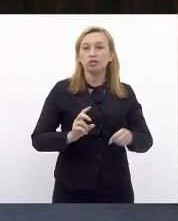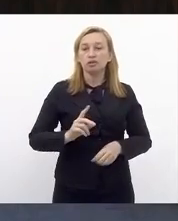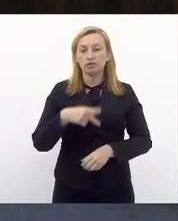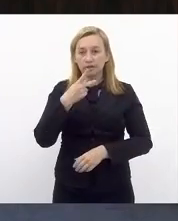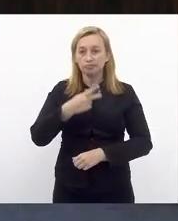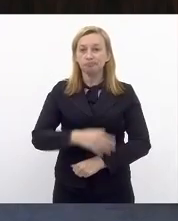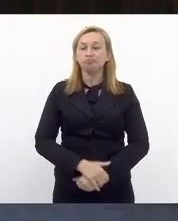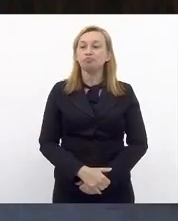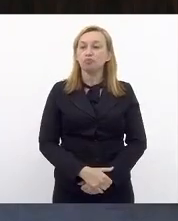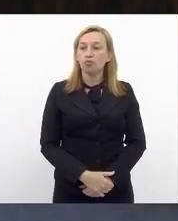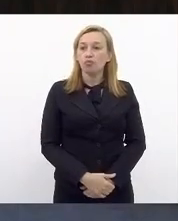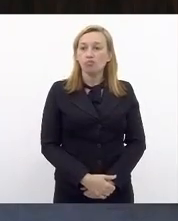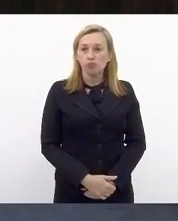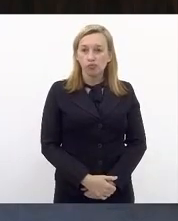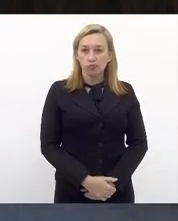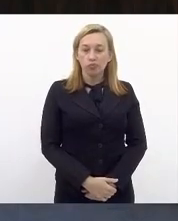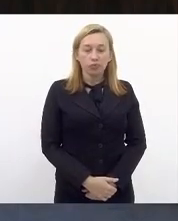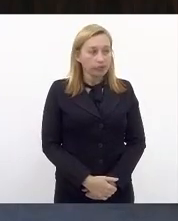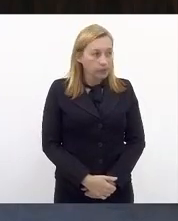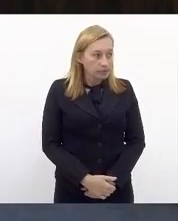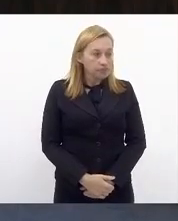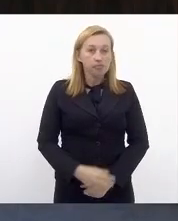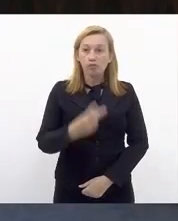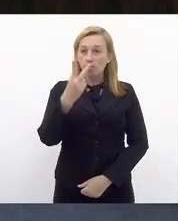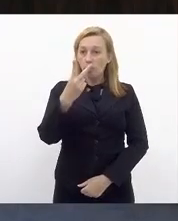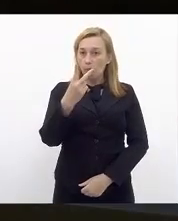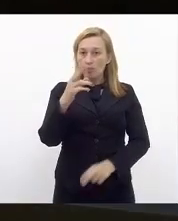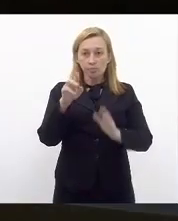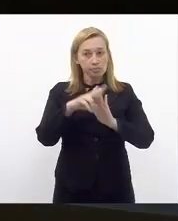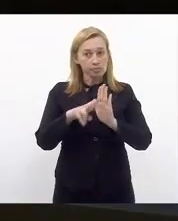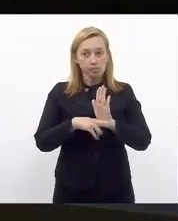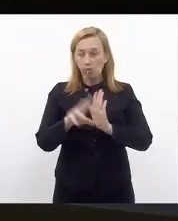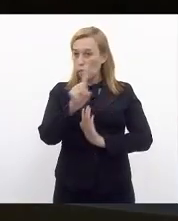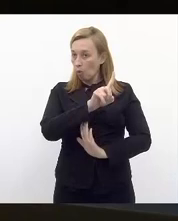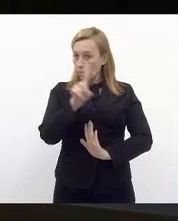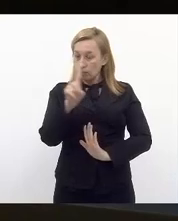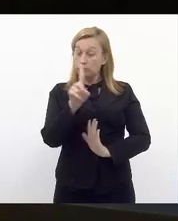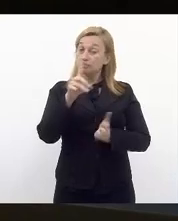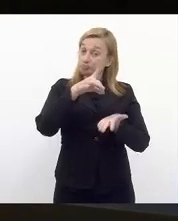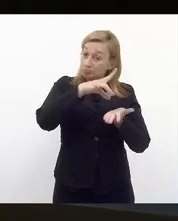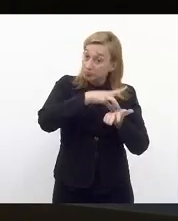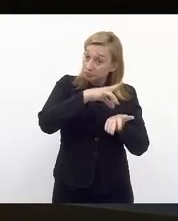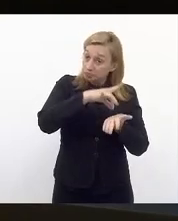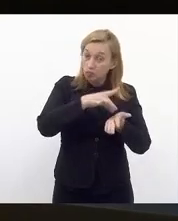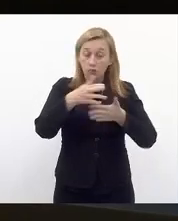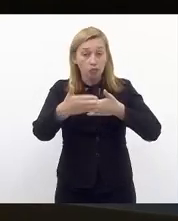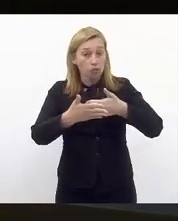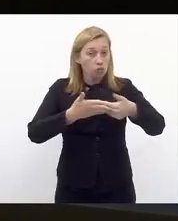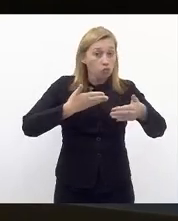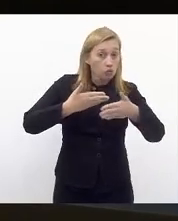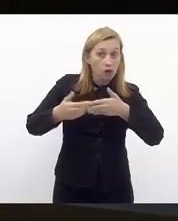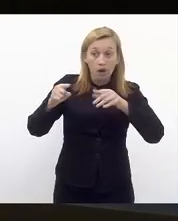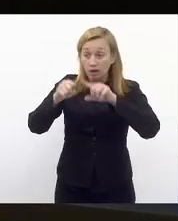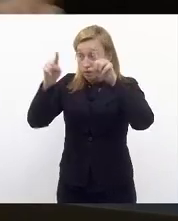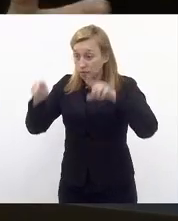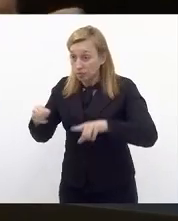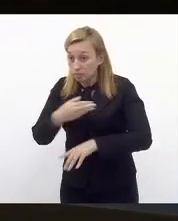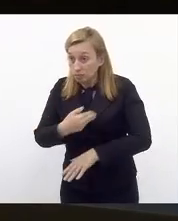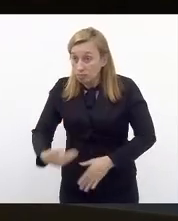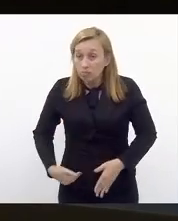palavra a função duas regras tá na verdade qualquer servidor